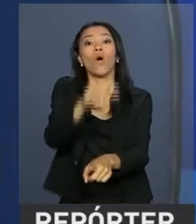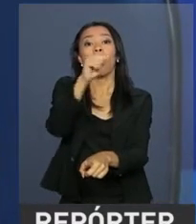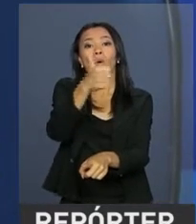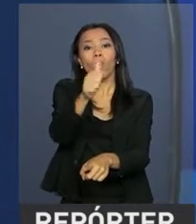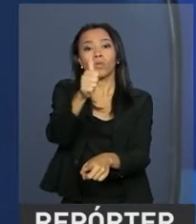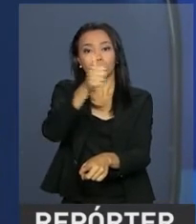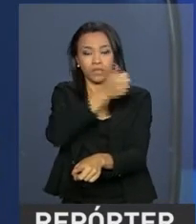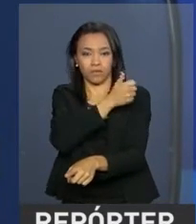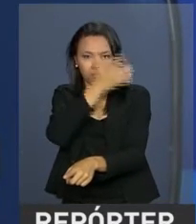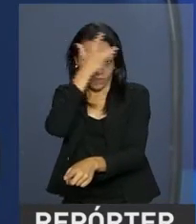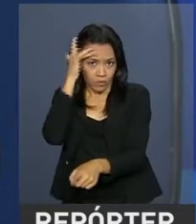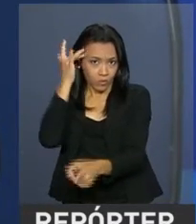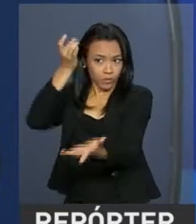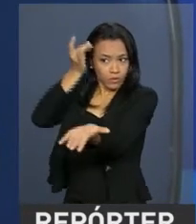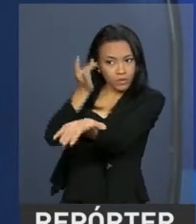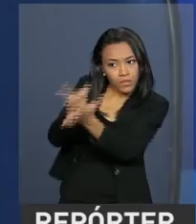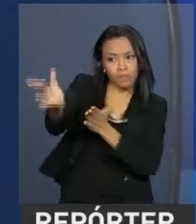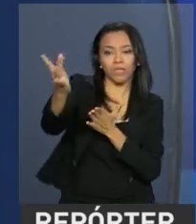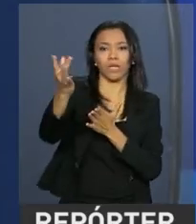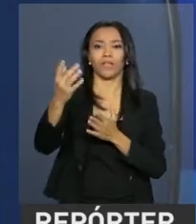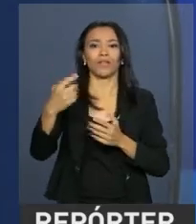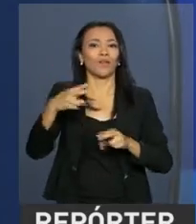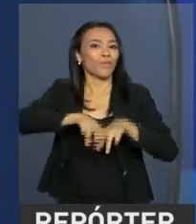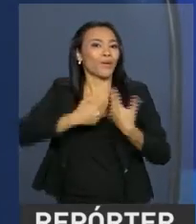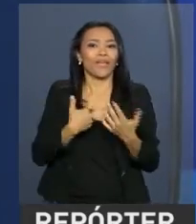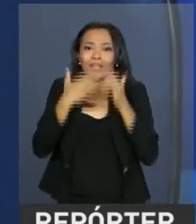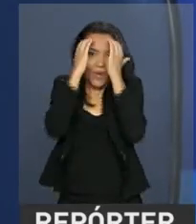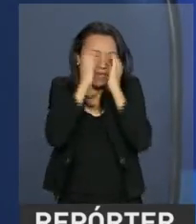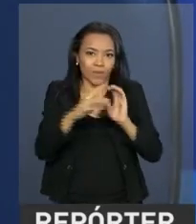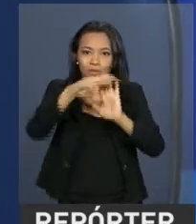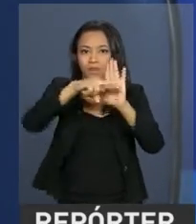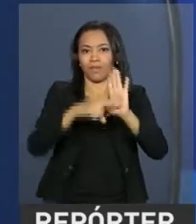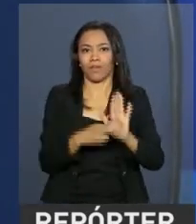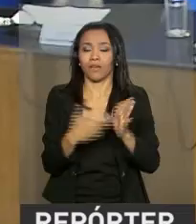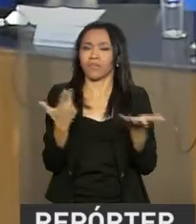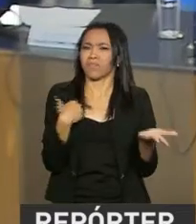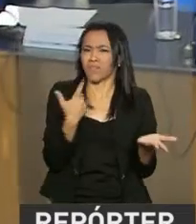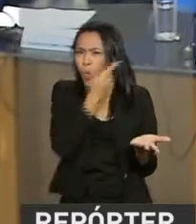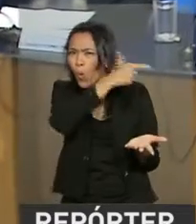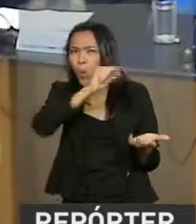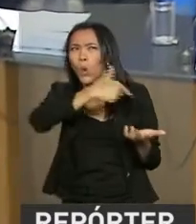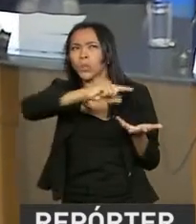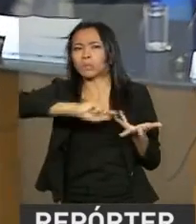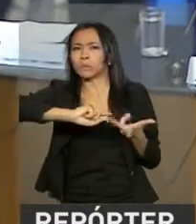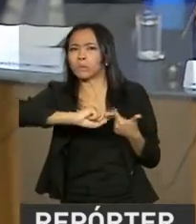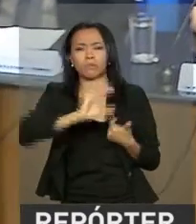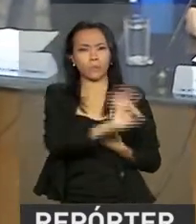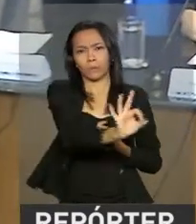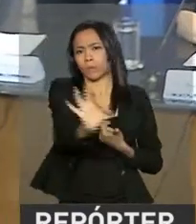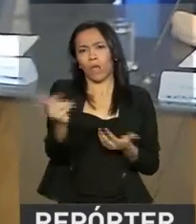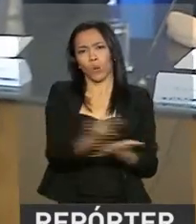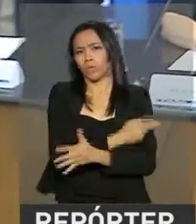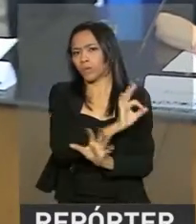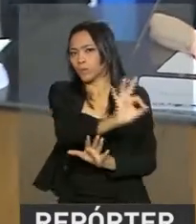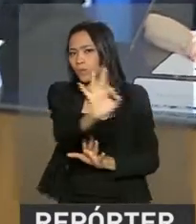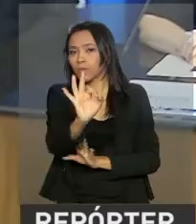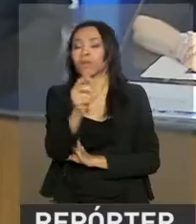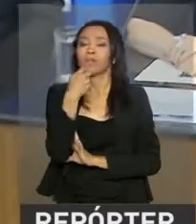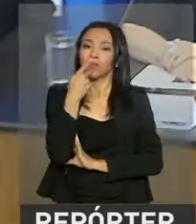foram eliminados por descumprirem o edital mas não houve registro de ocorrência grave para ele a nova aplicação do exame